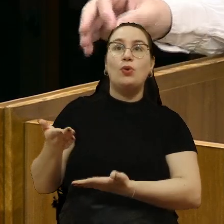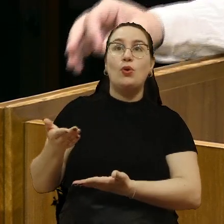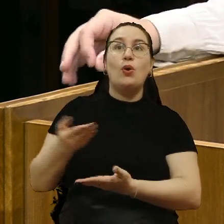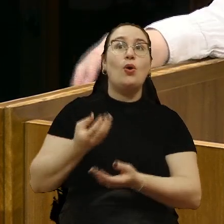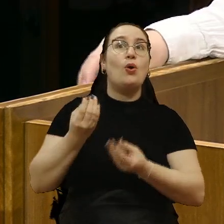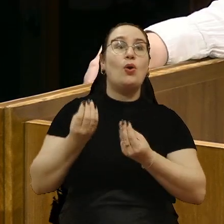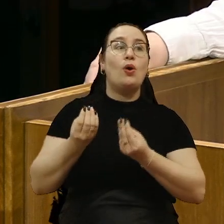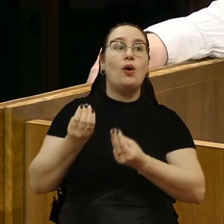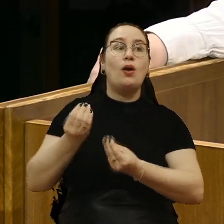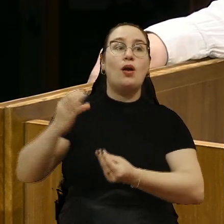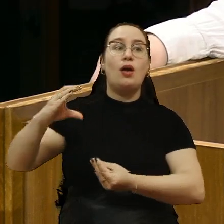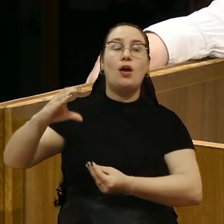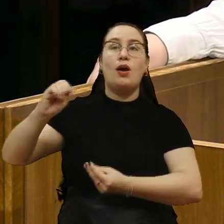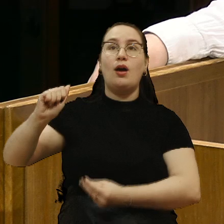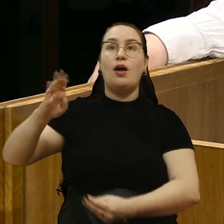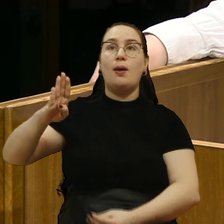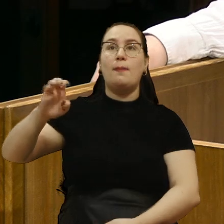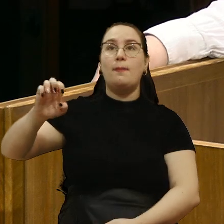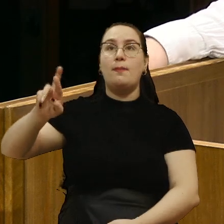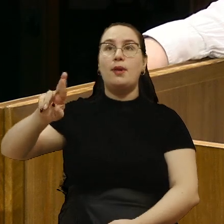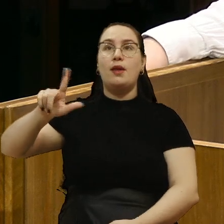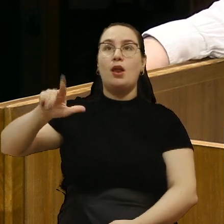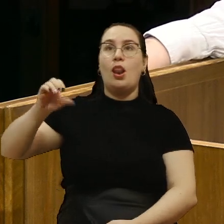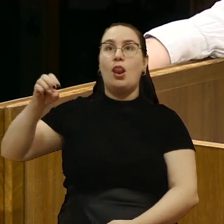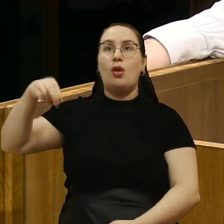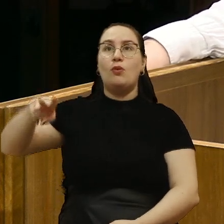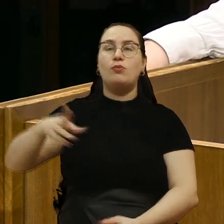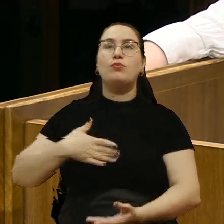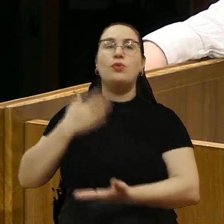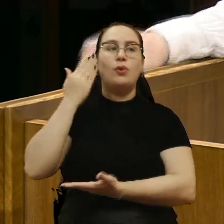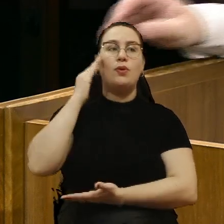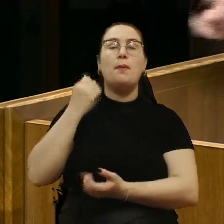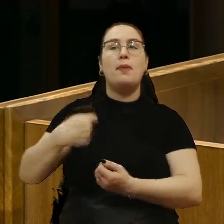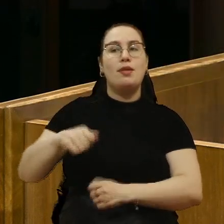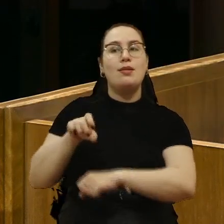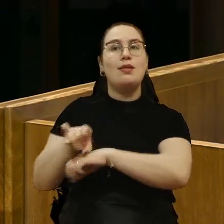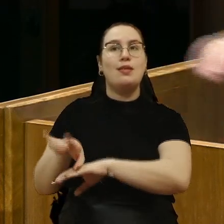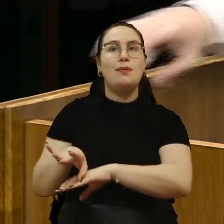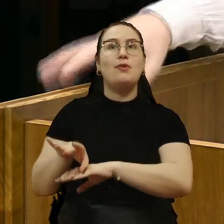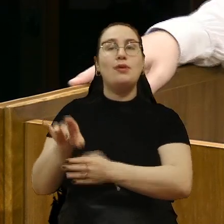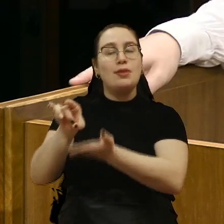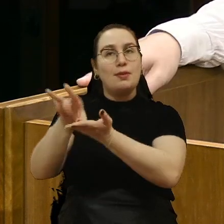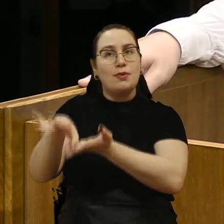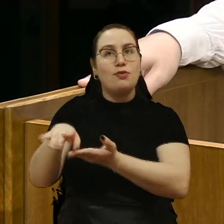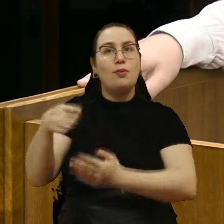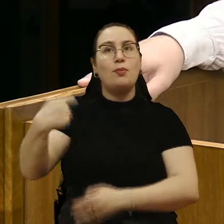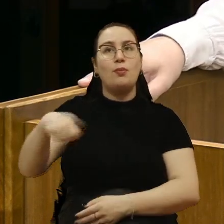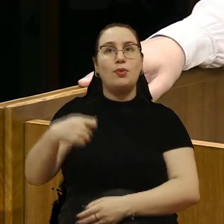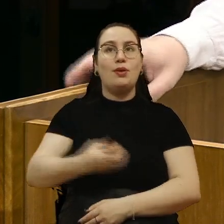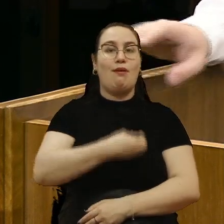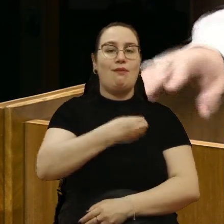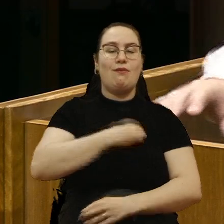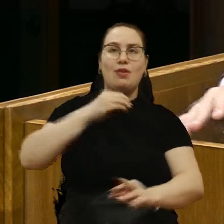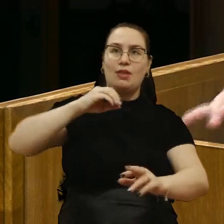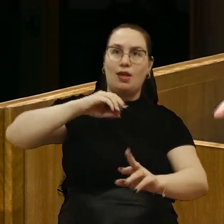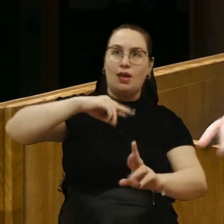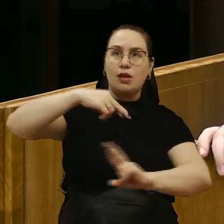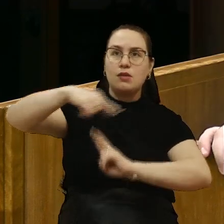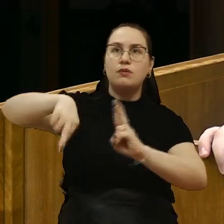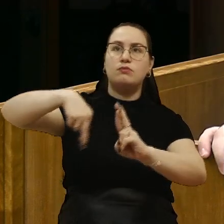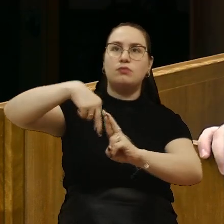indiquei uma demissão. Porque entendia que a vida se renova e que